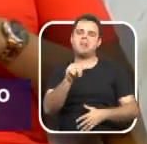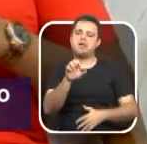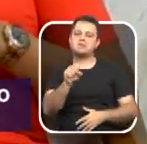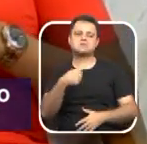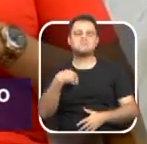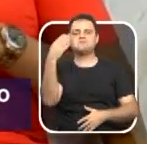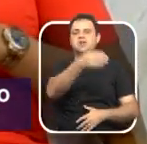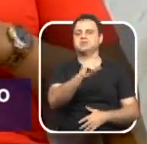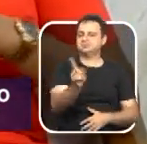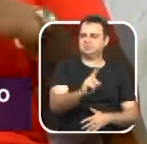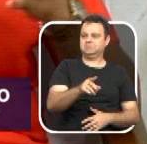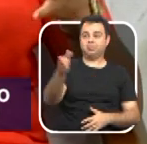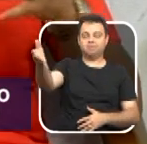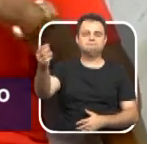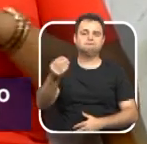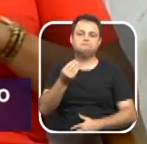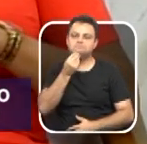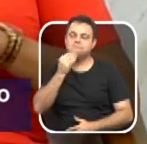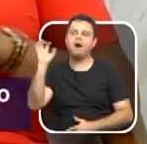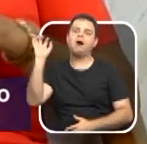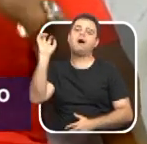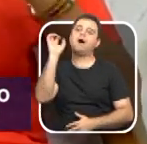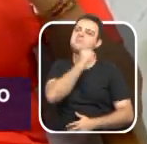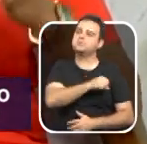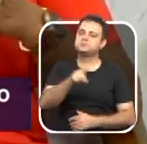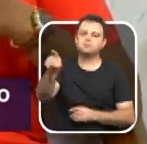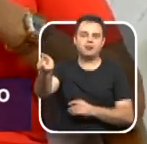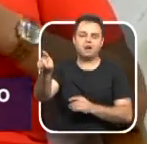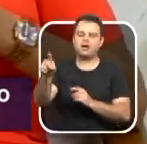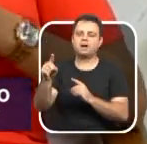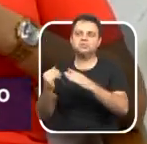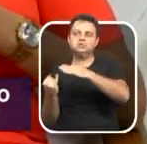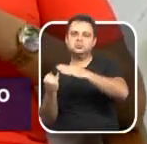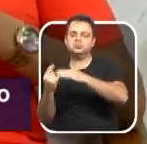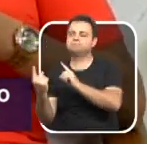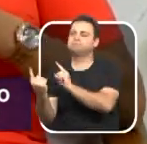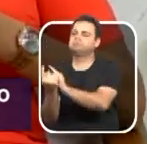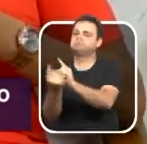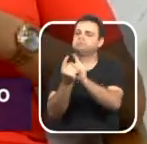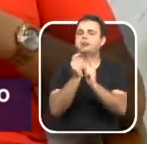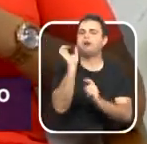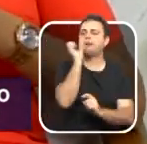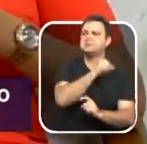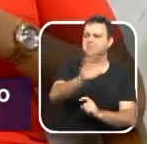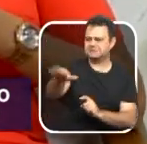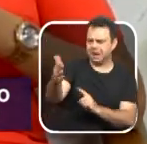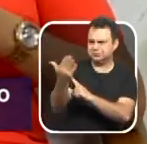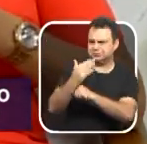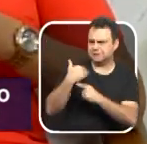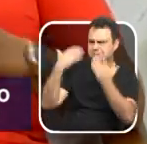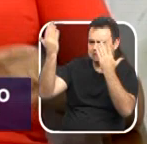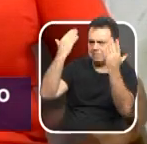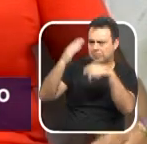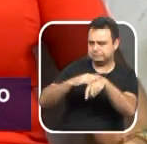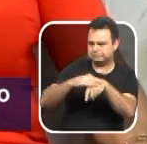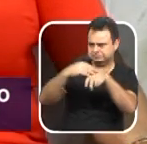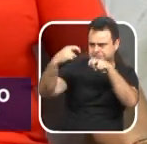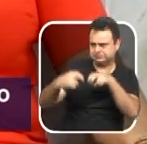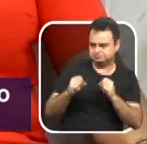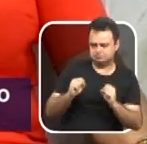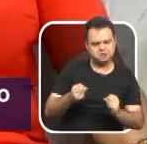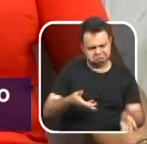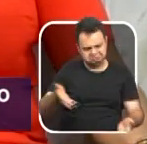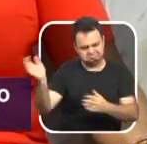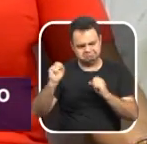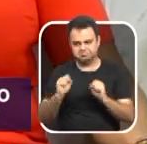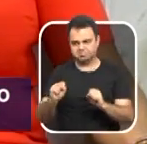passar pelo psicólogo, então eu estou aqui no MDC, nós temos voluntários ali que fazem esse trabalho social, que doam